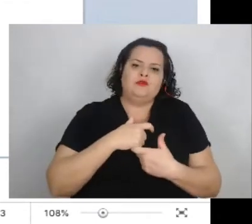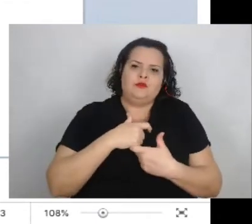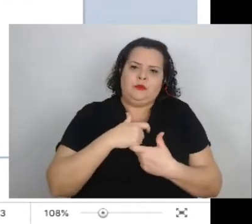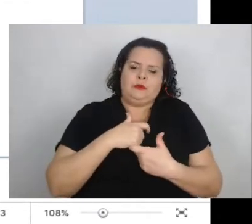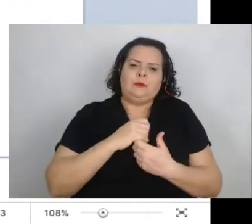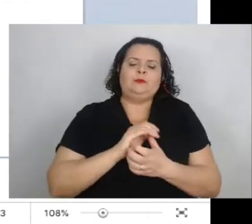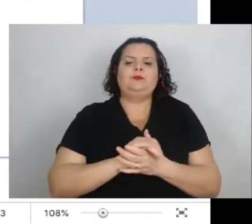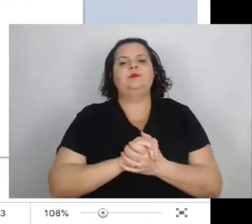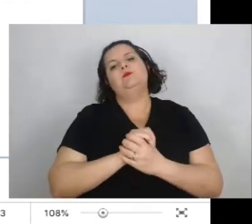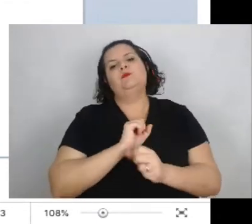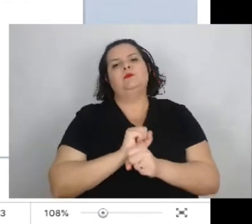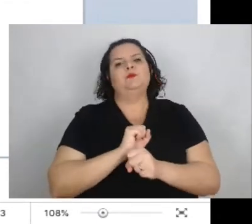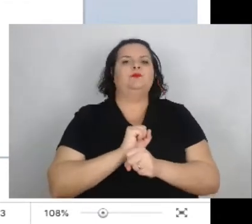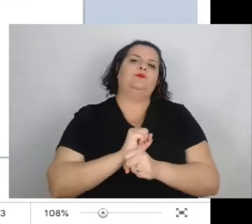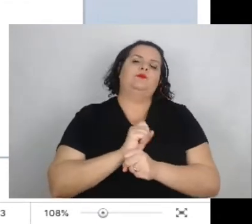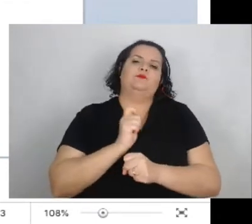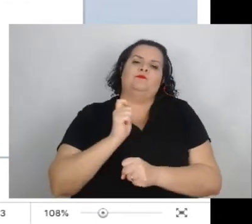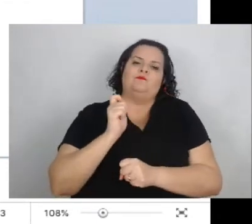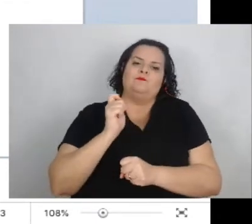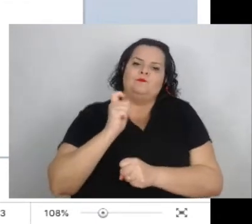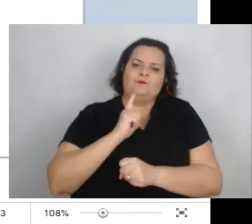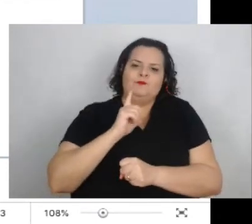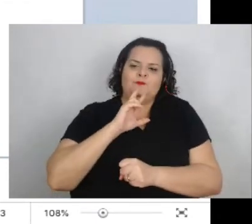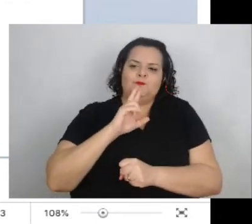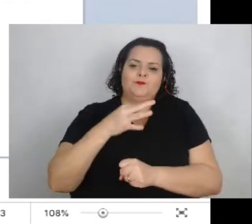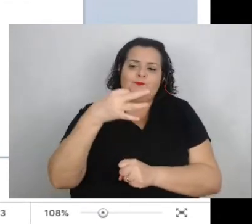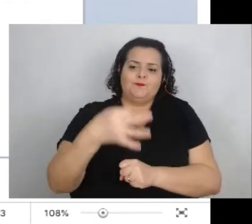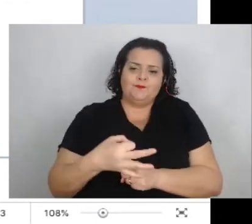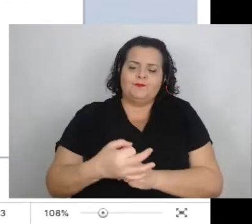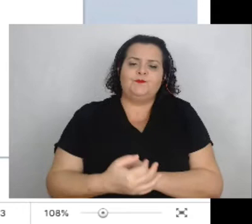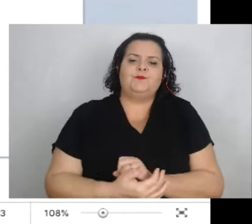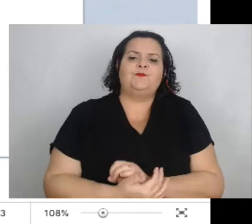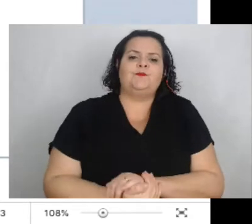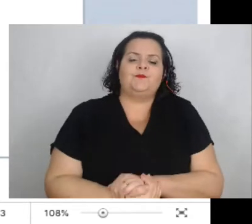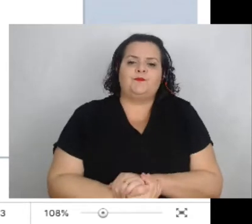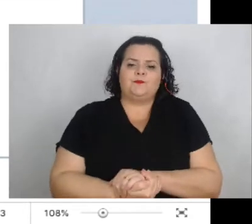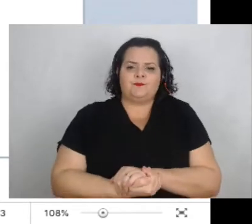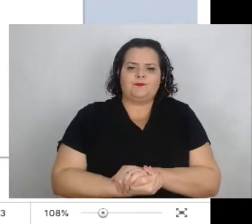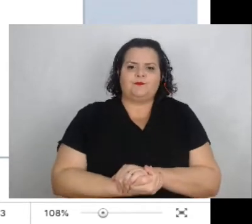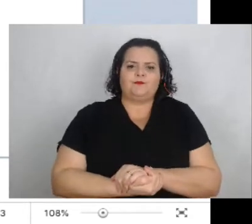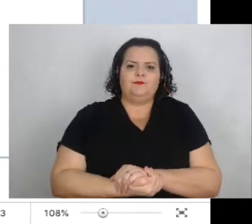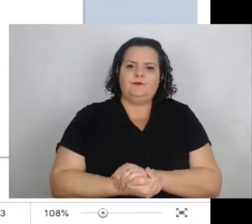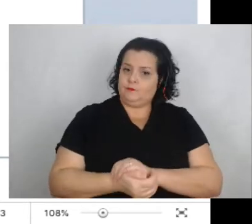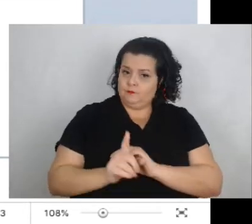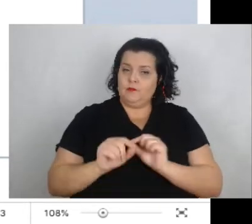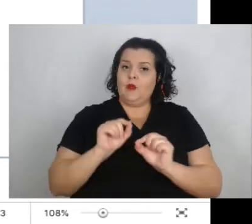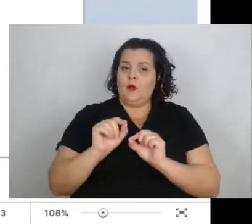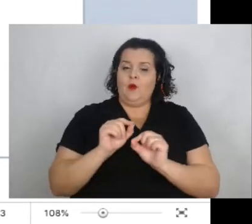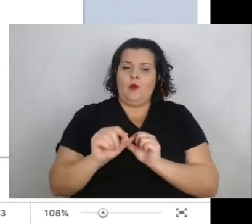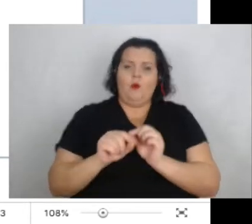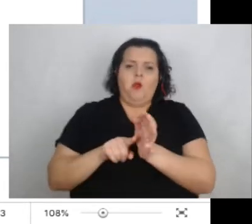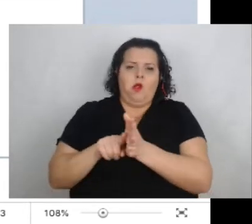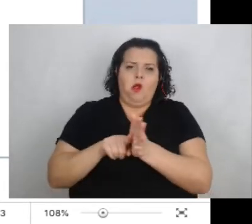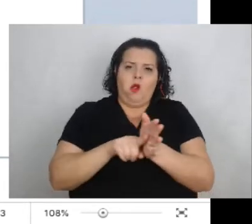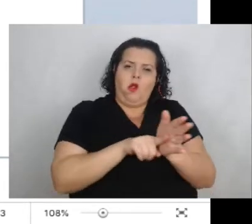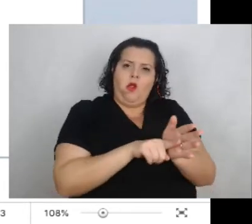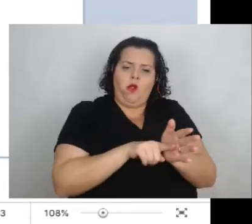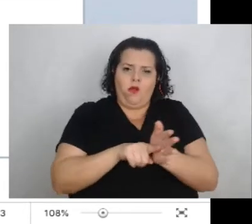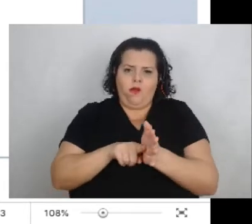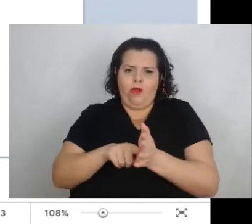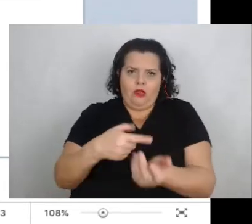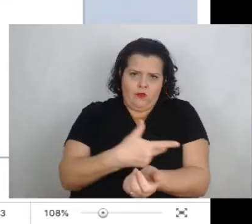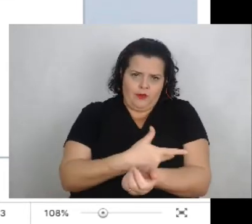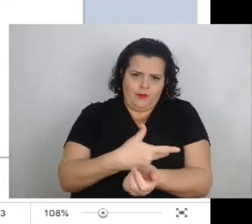temos que aguardar para ver mais detalhes. Vou falar rapidamente sobre os testes sorológicos, já comentei que a gente tem